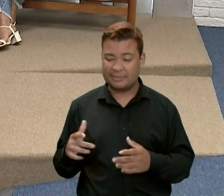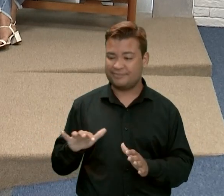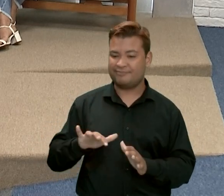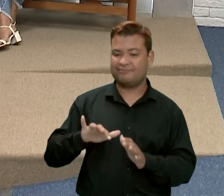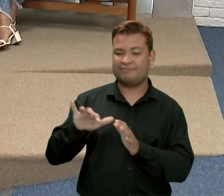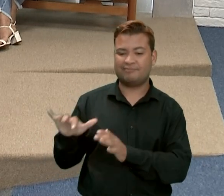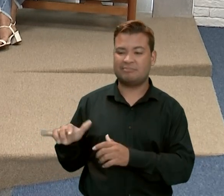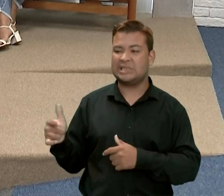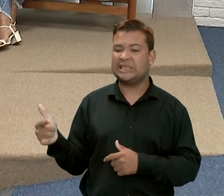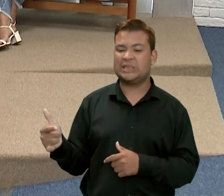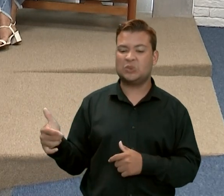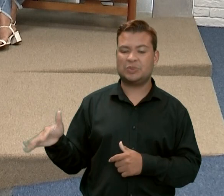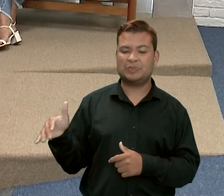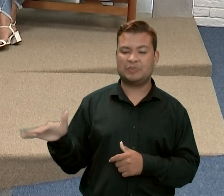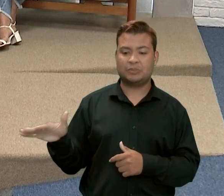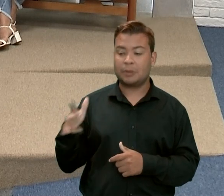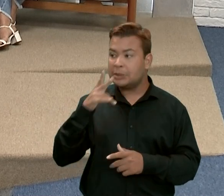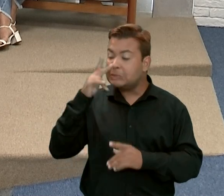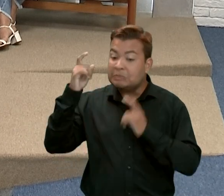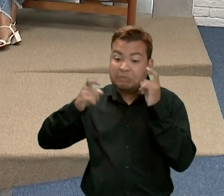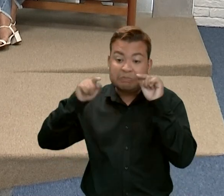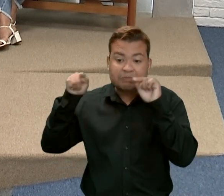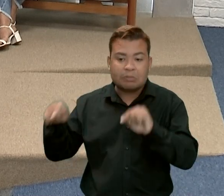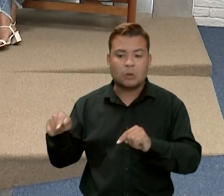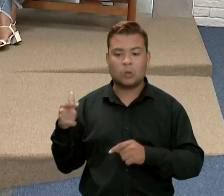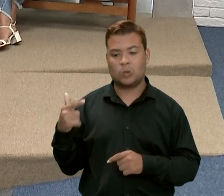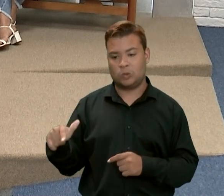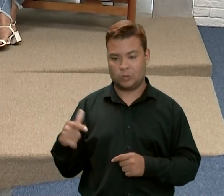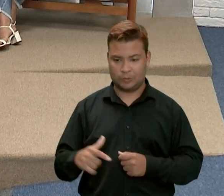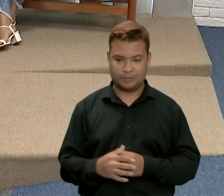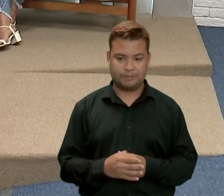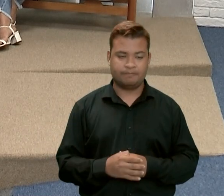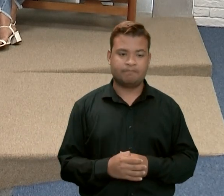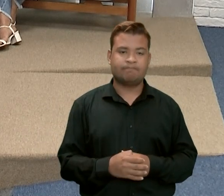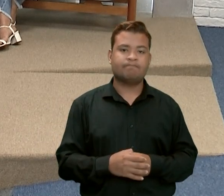pessoas simplesmente não são consideradas. Então, nesse aspecto, qualquer